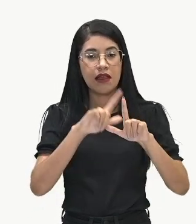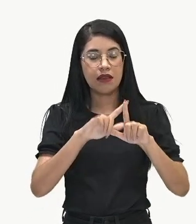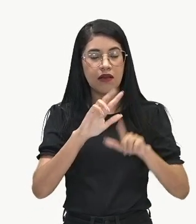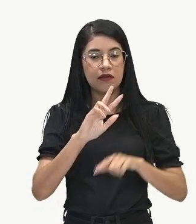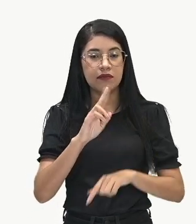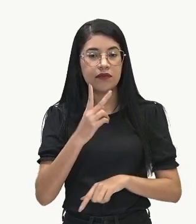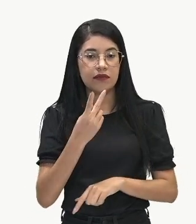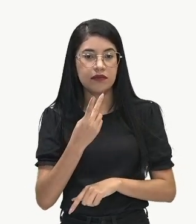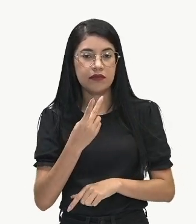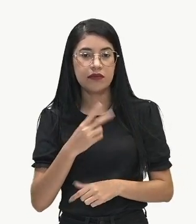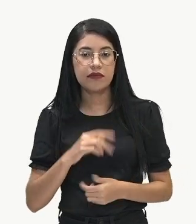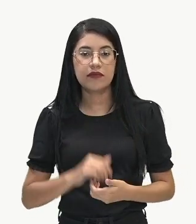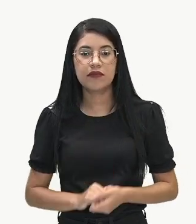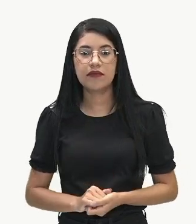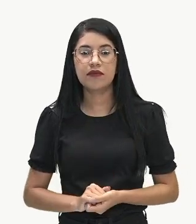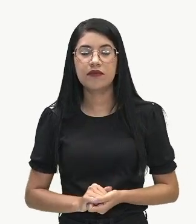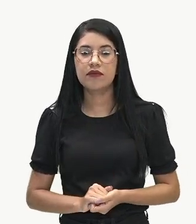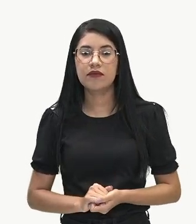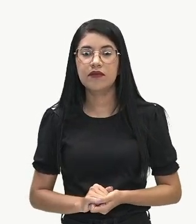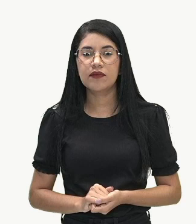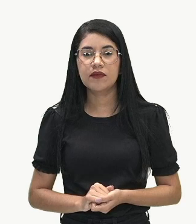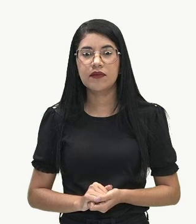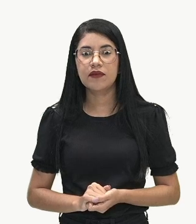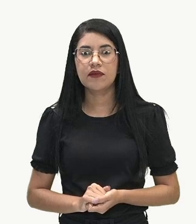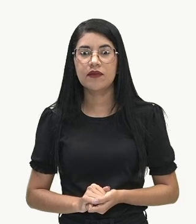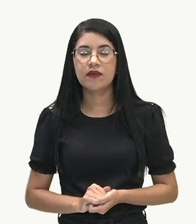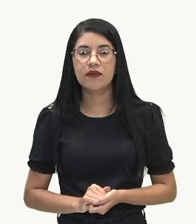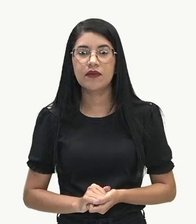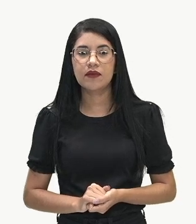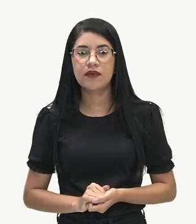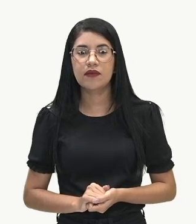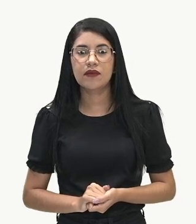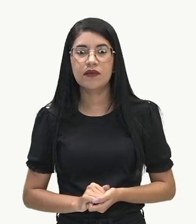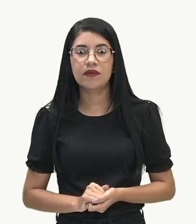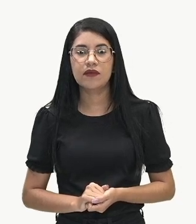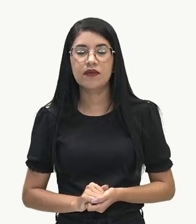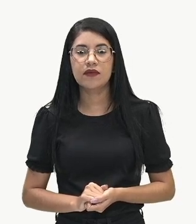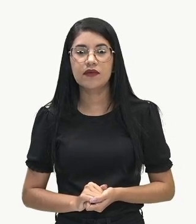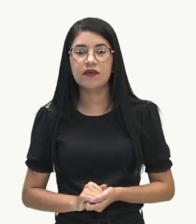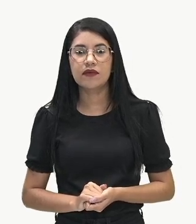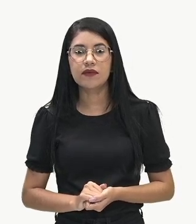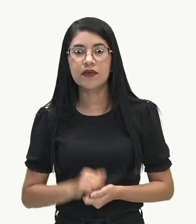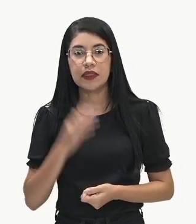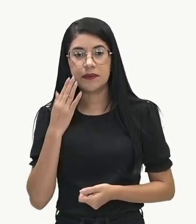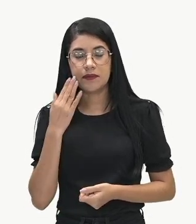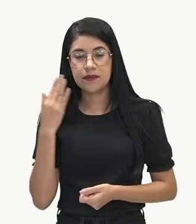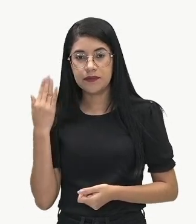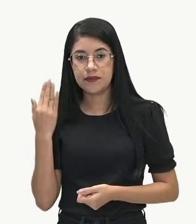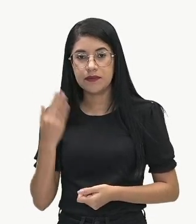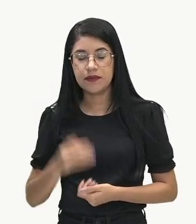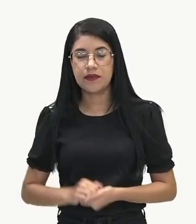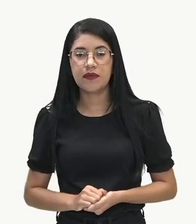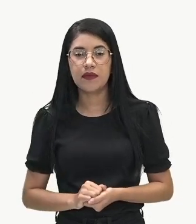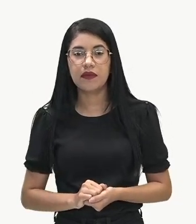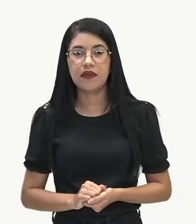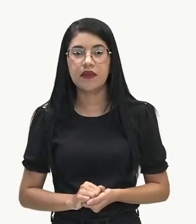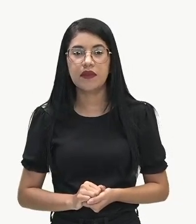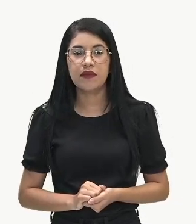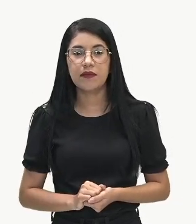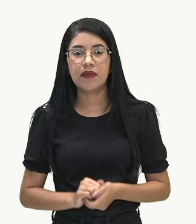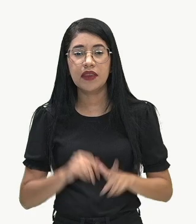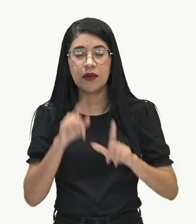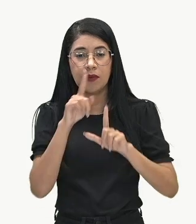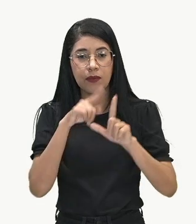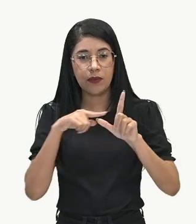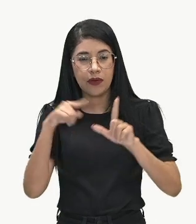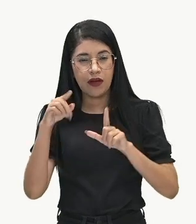ΔH, tá? Vamos ver o gráfico direitinho? Olha como é que fica aí. Então,